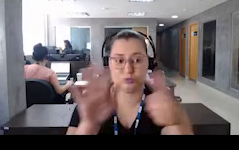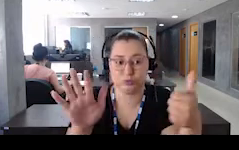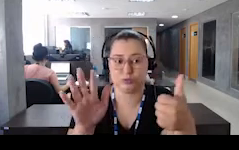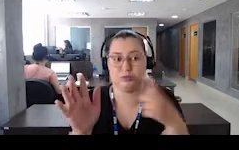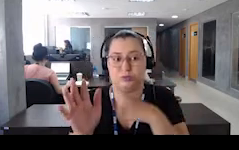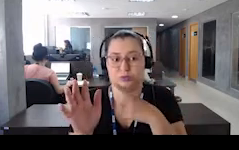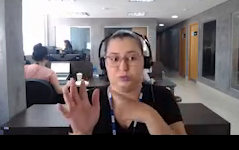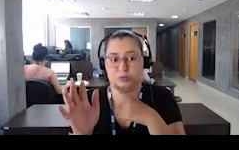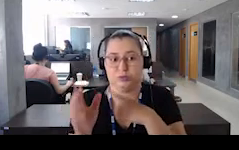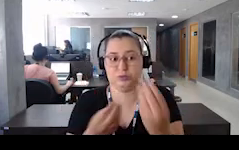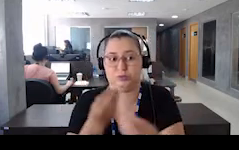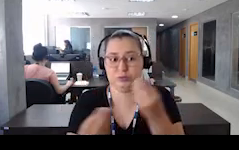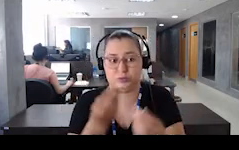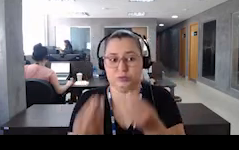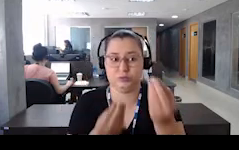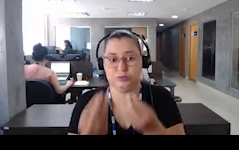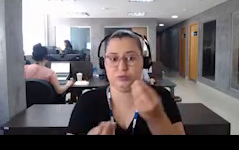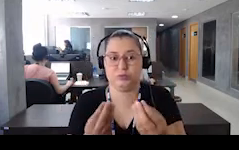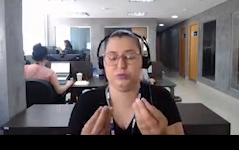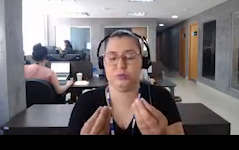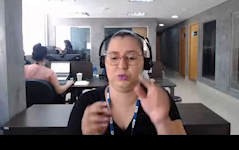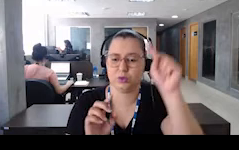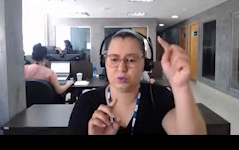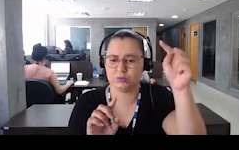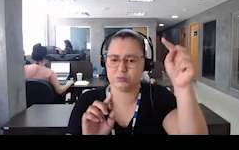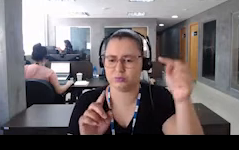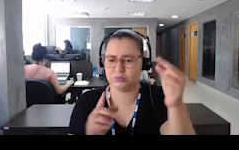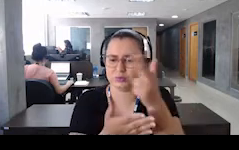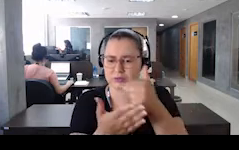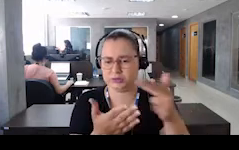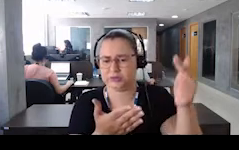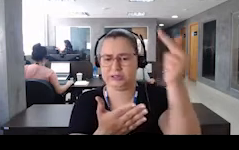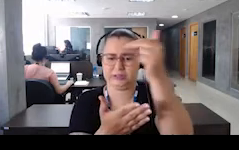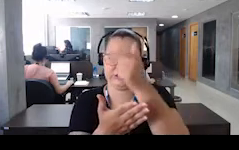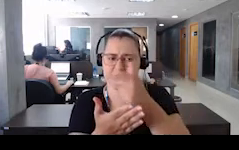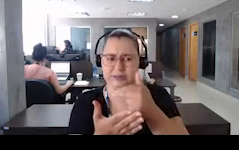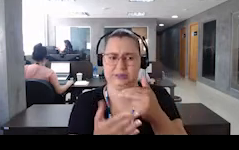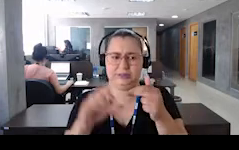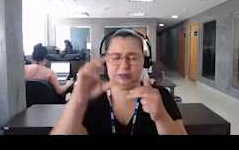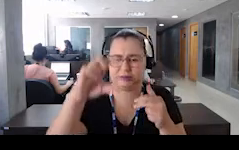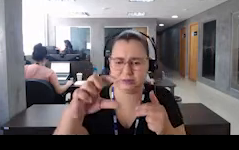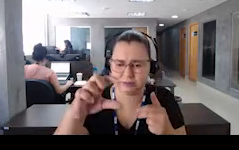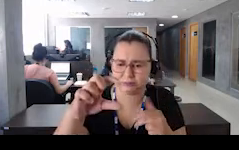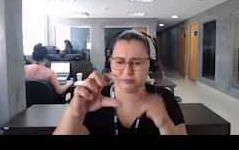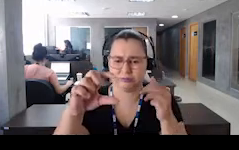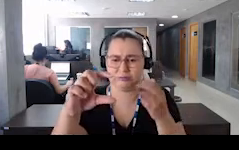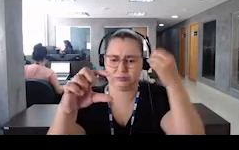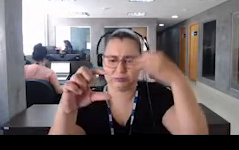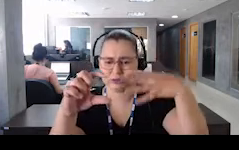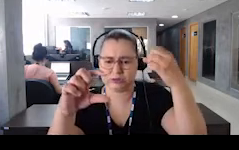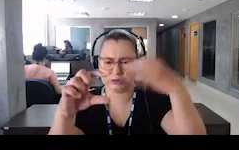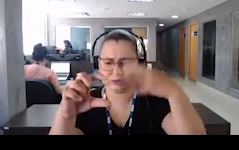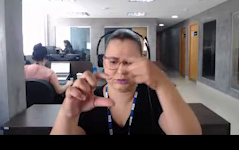né, que fala sobre a questão de conectar, né, desenhar a lâmpada conectada na rede